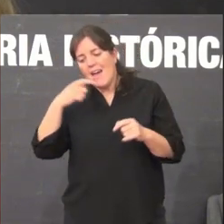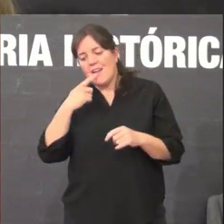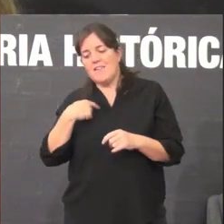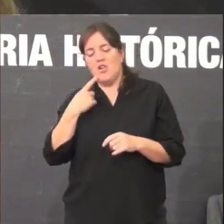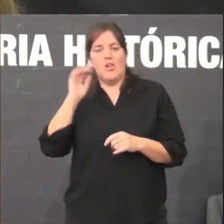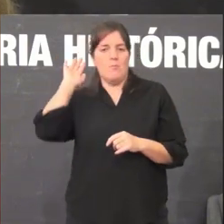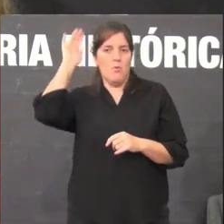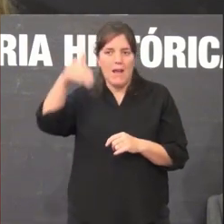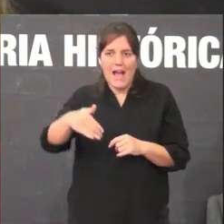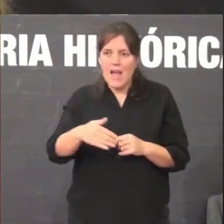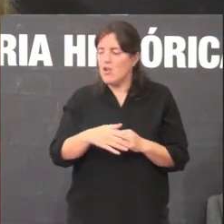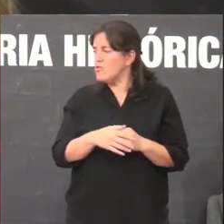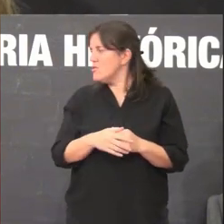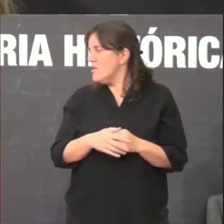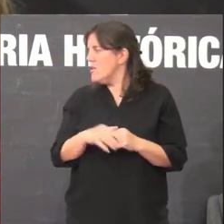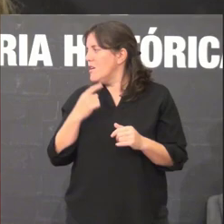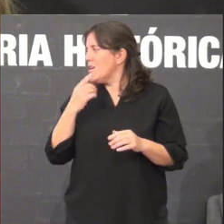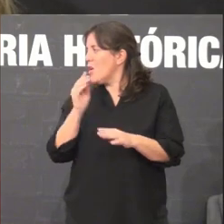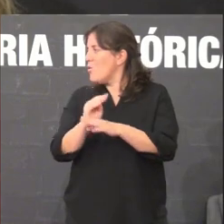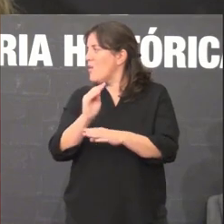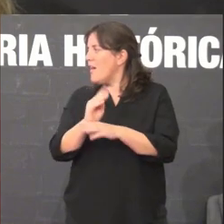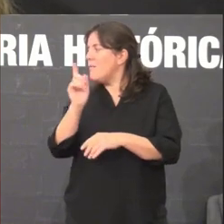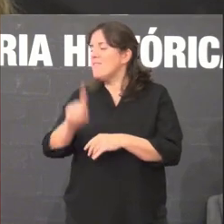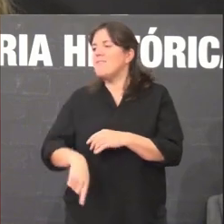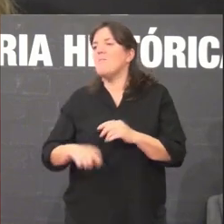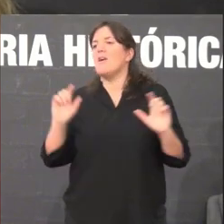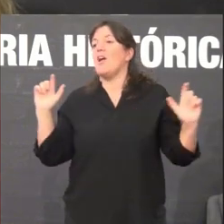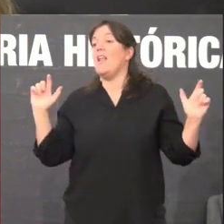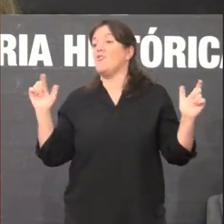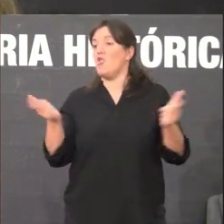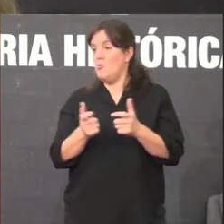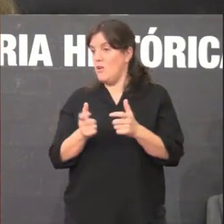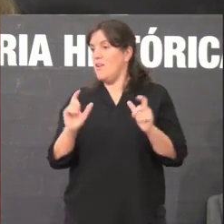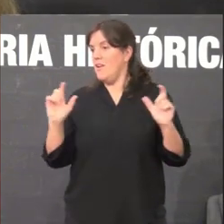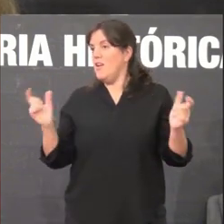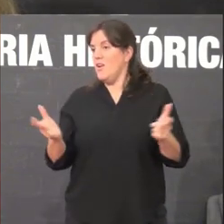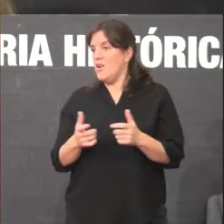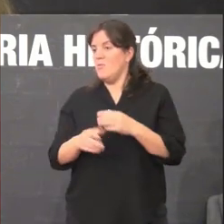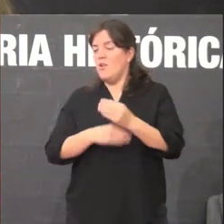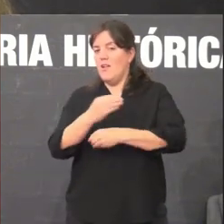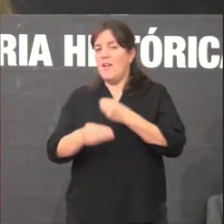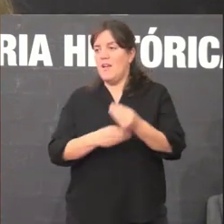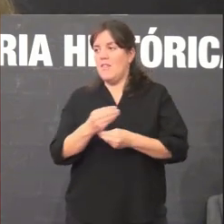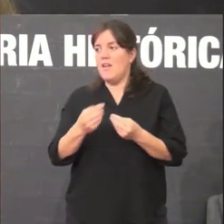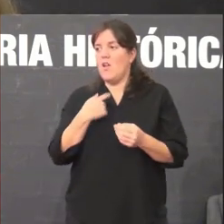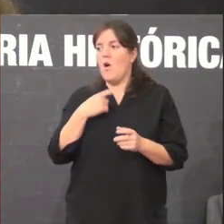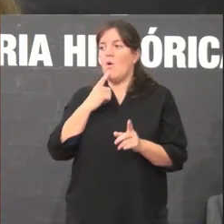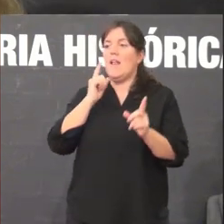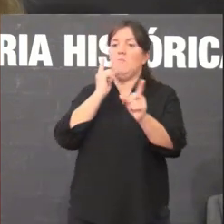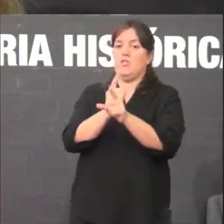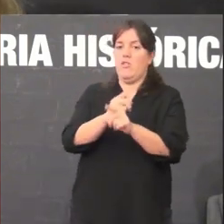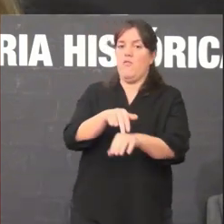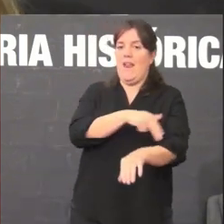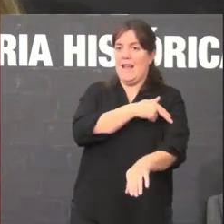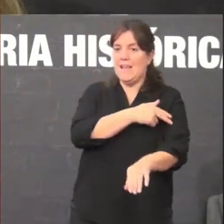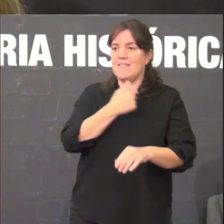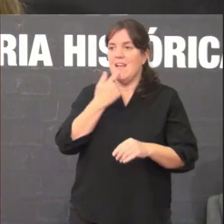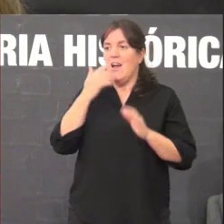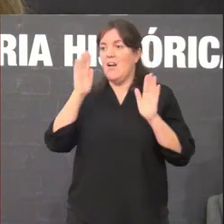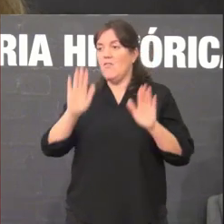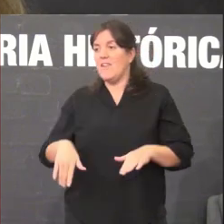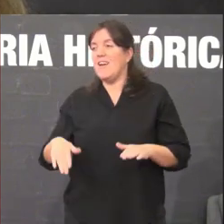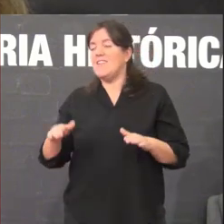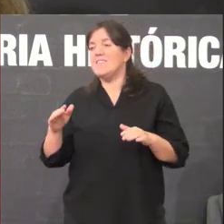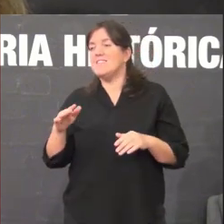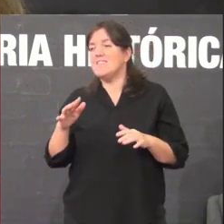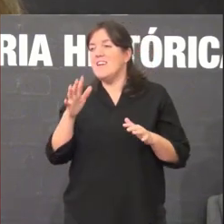republicanos, que recordavam também às comunidades aquilo que foi a brutal opressão do regime franquista. Nos finais da década